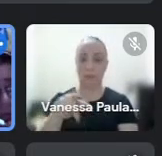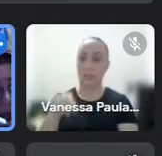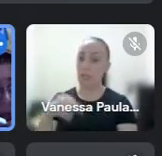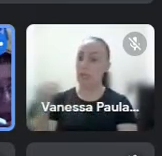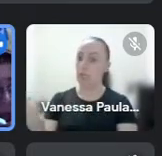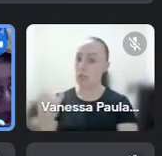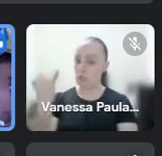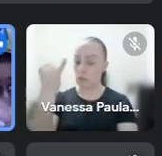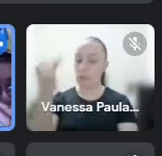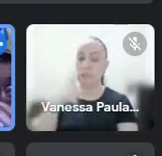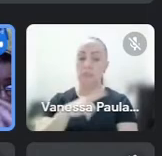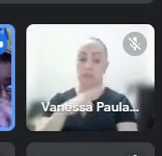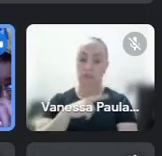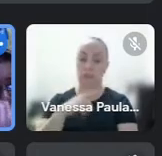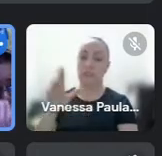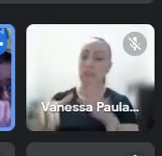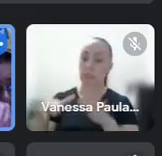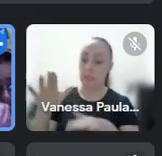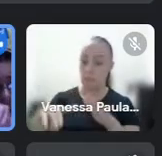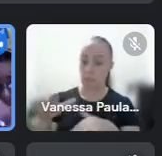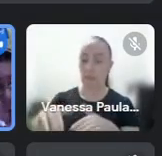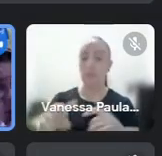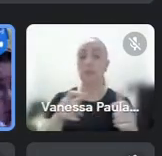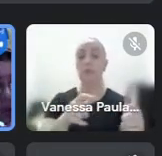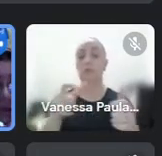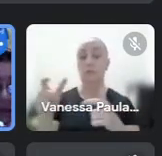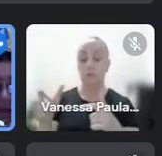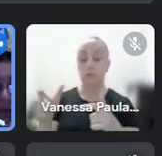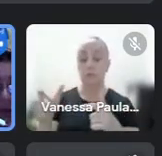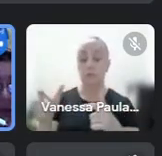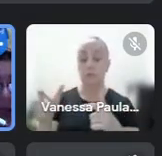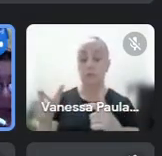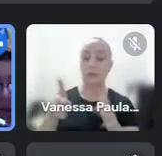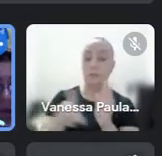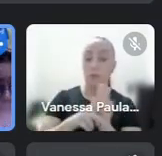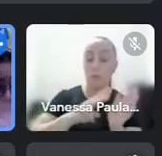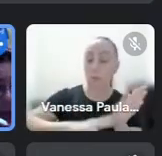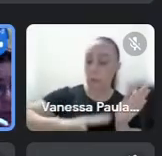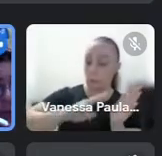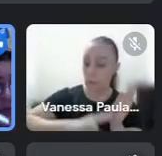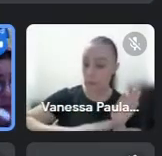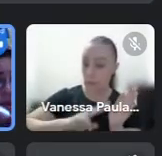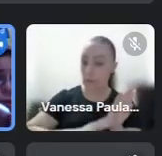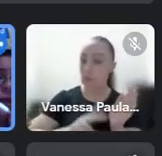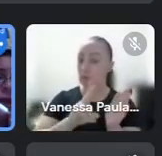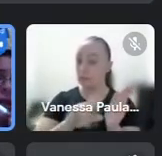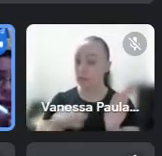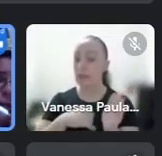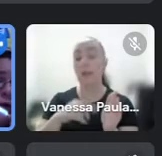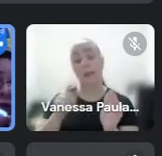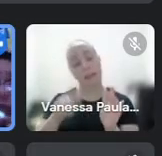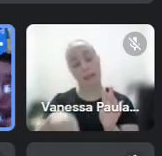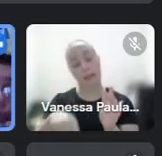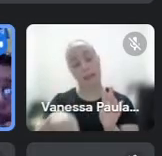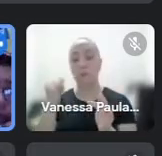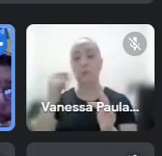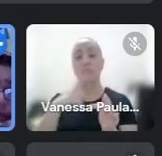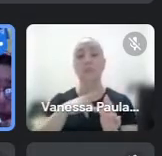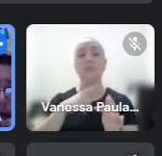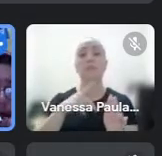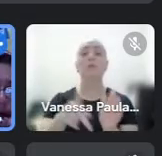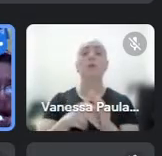vezes, dependendo da metodologia que você vai adotar, é importante você obter a amostra de